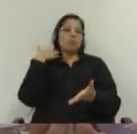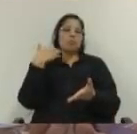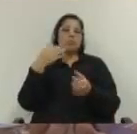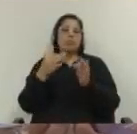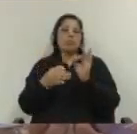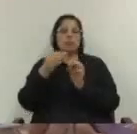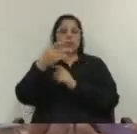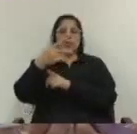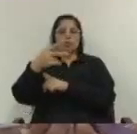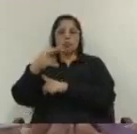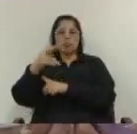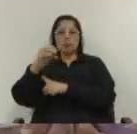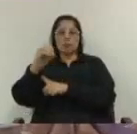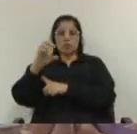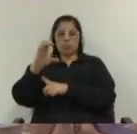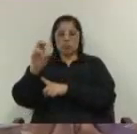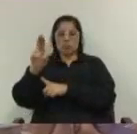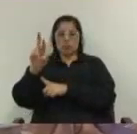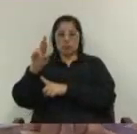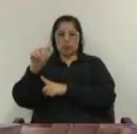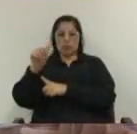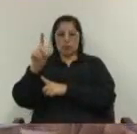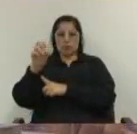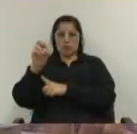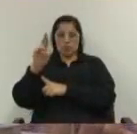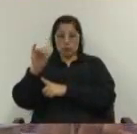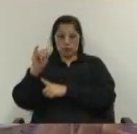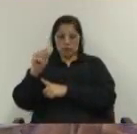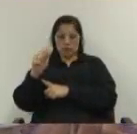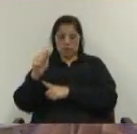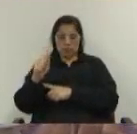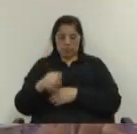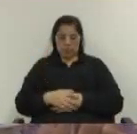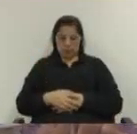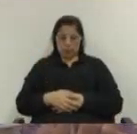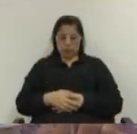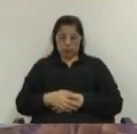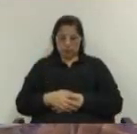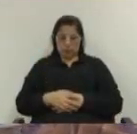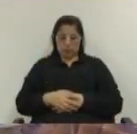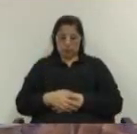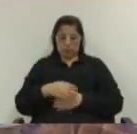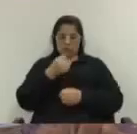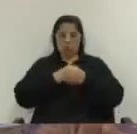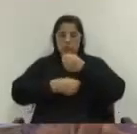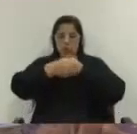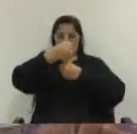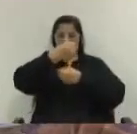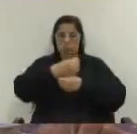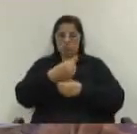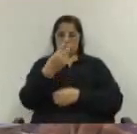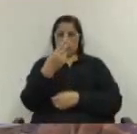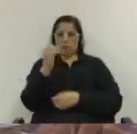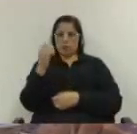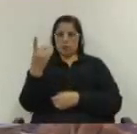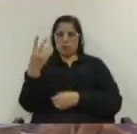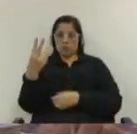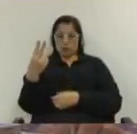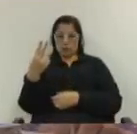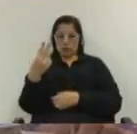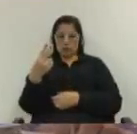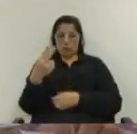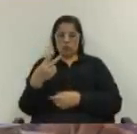Martinelli em 31 de agosto de 2012. Ela enquadrou Tércio em crime previsto no artigo